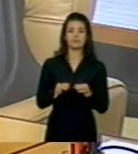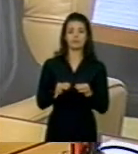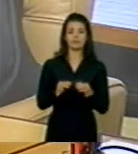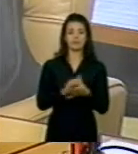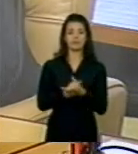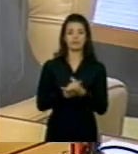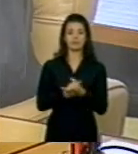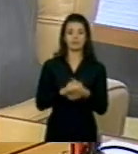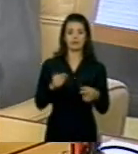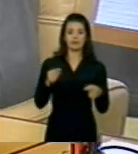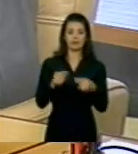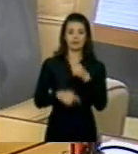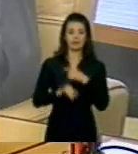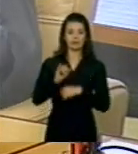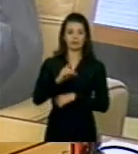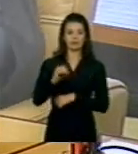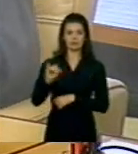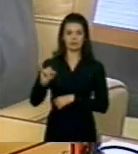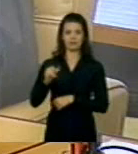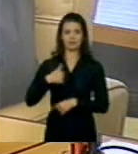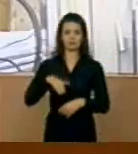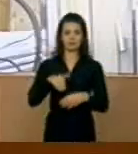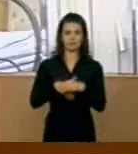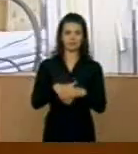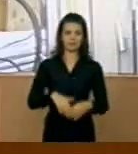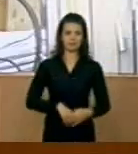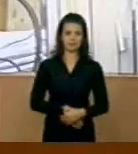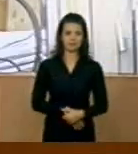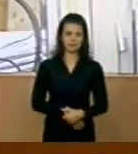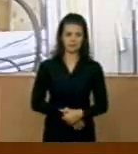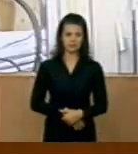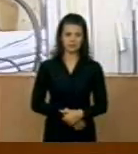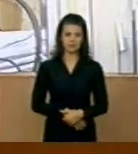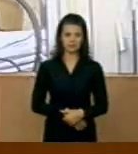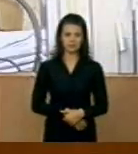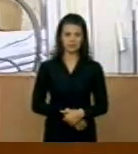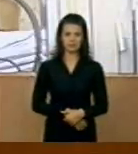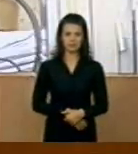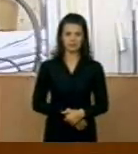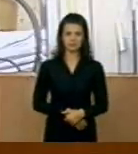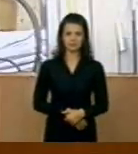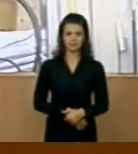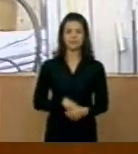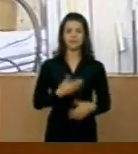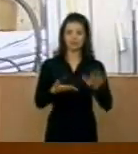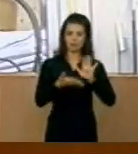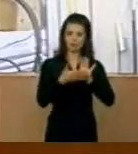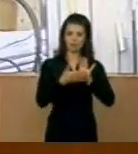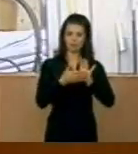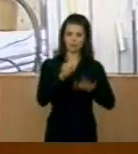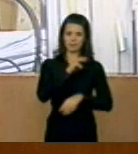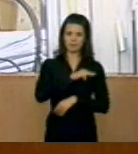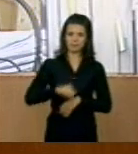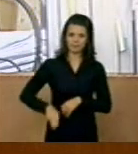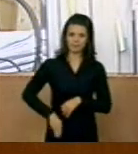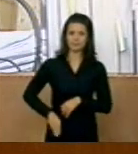ação direta em constitucionalidade, e é como voto. Agradeço a Vossa Excelência e proporia aos senhores ministros,